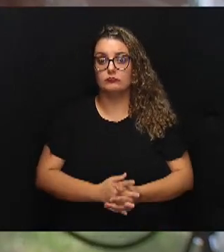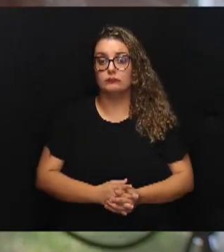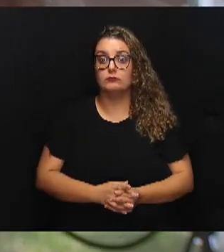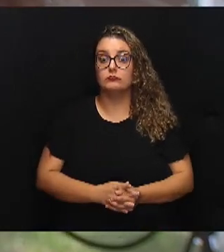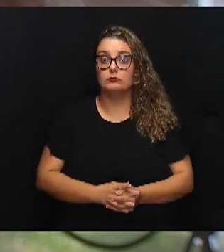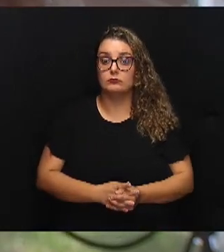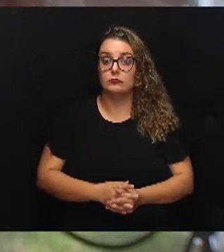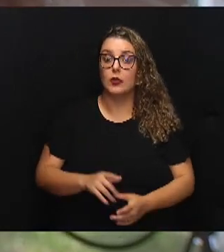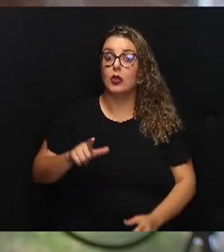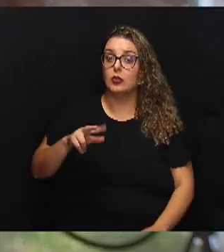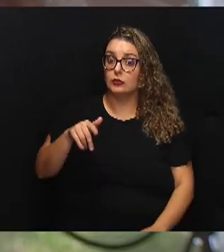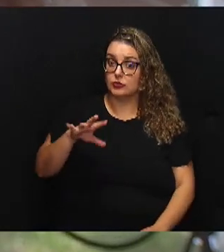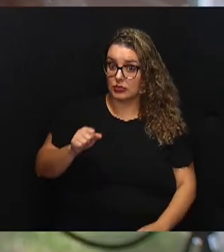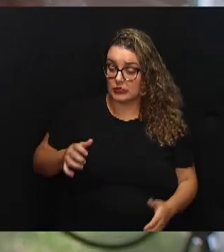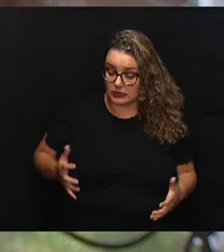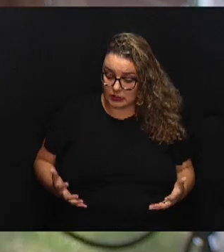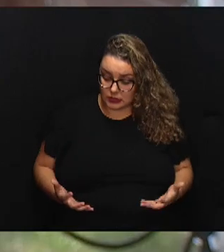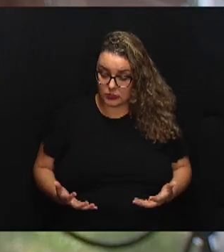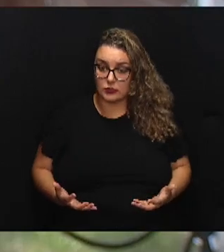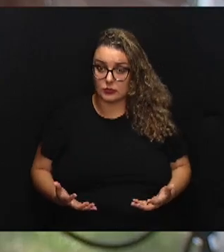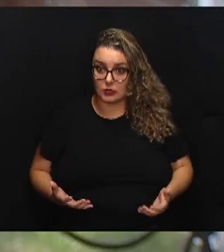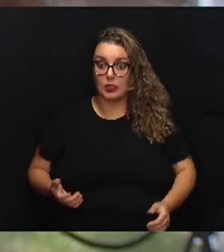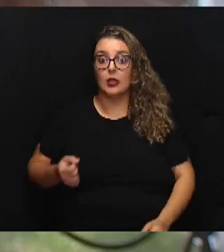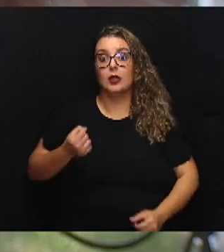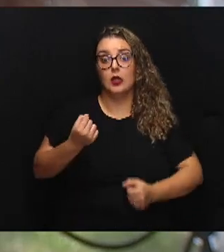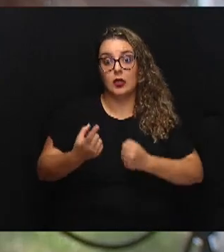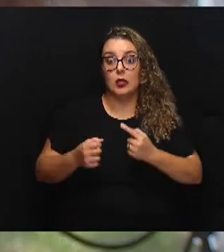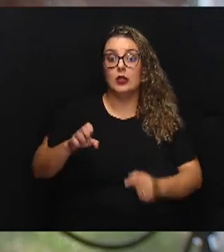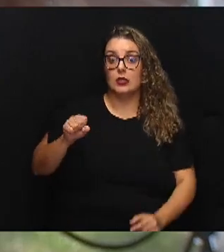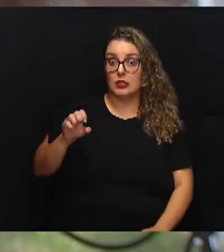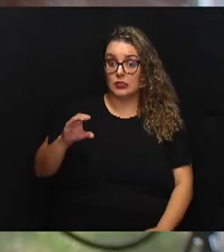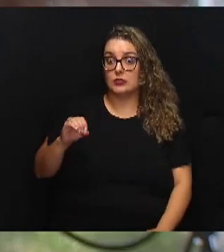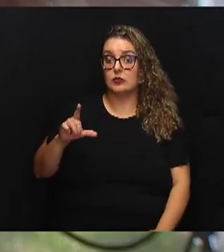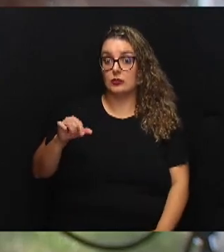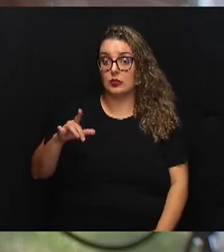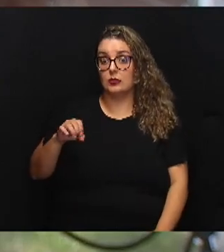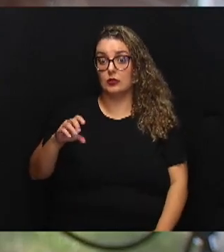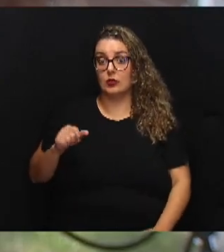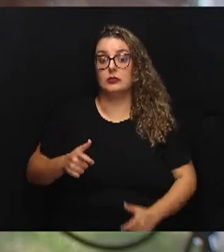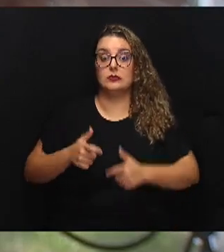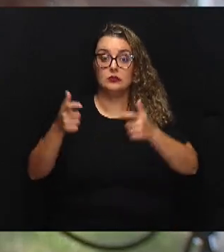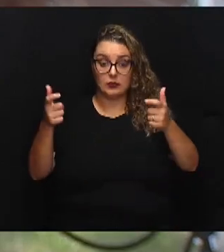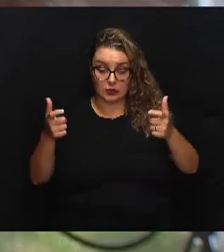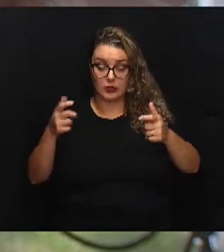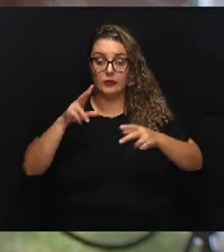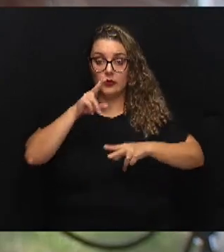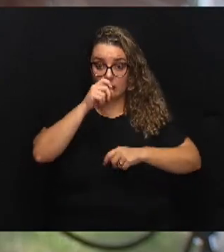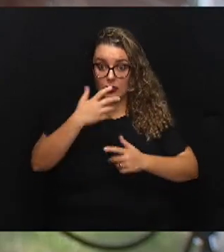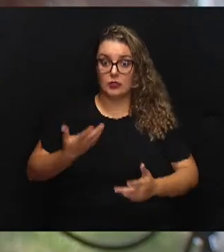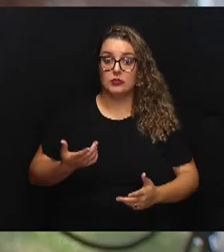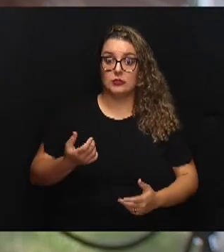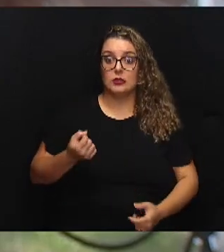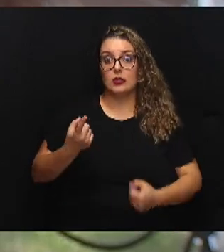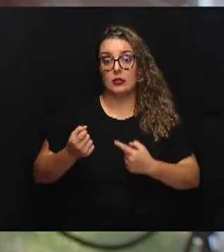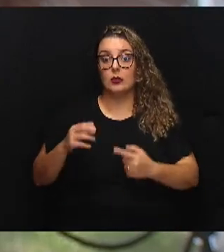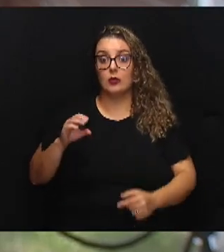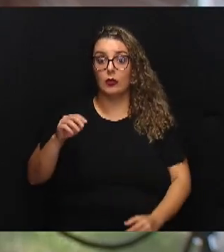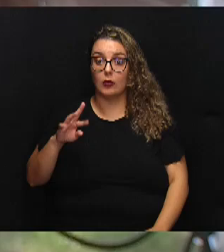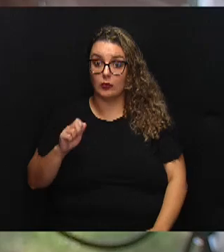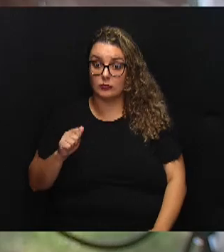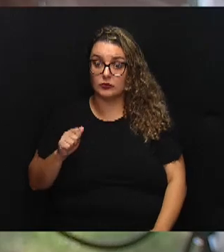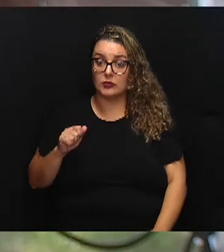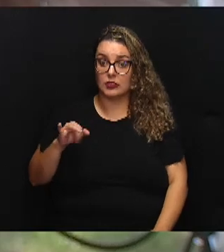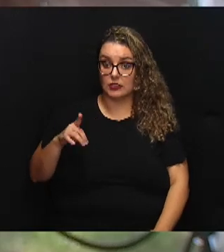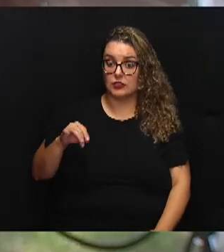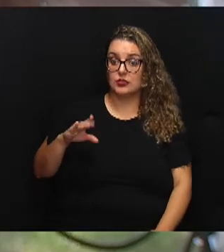a luxação de quadril. Então, são escoliose acentuada. Então, a gente tem algumas contraindicações que, assim, a gente faz também